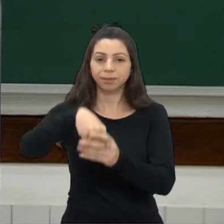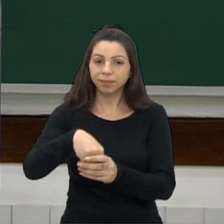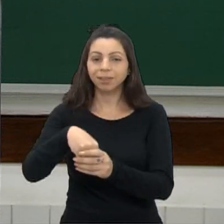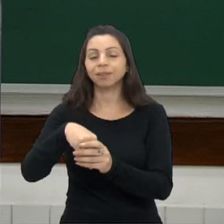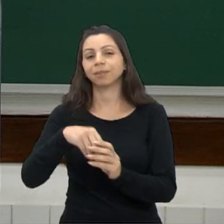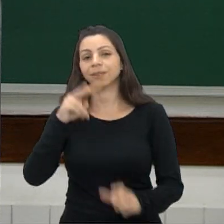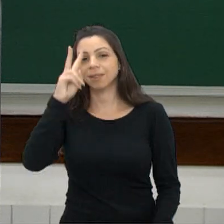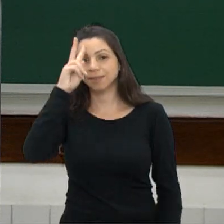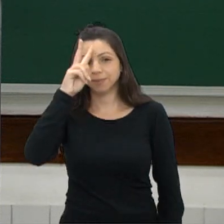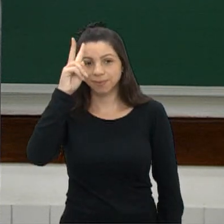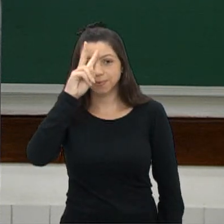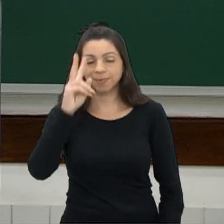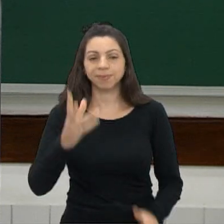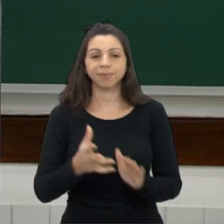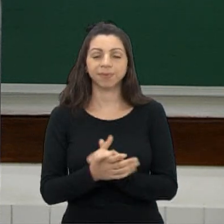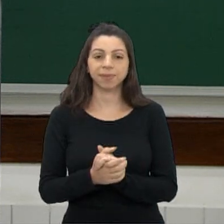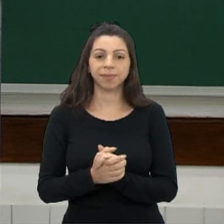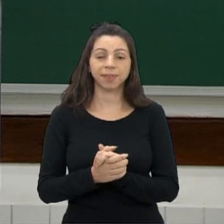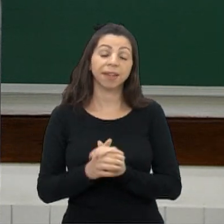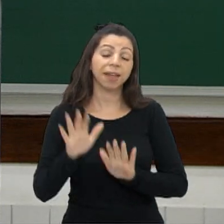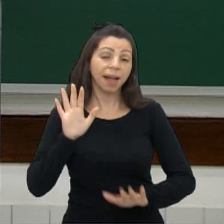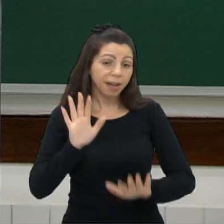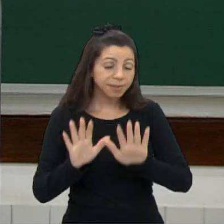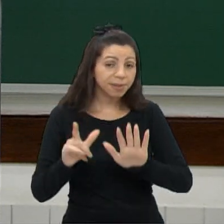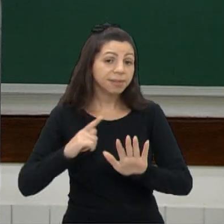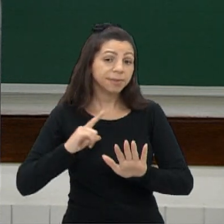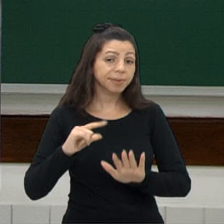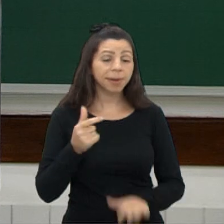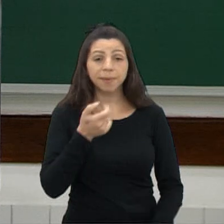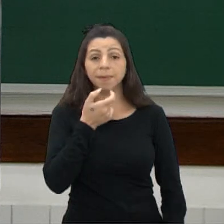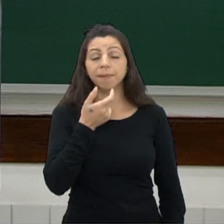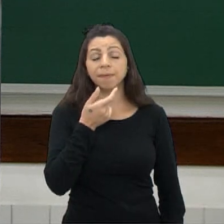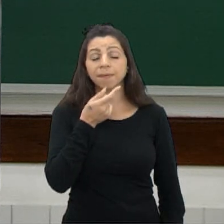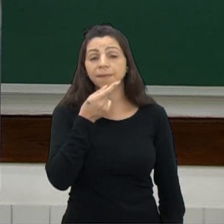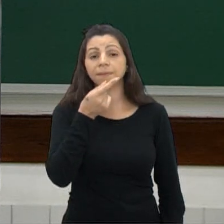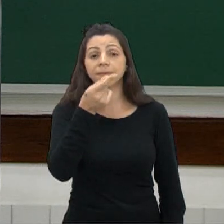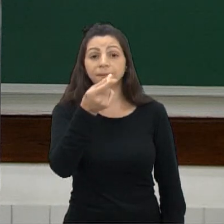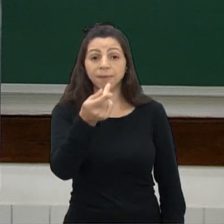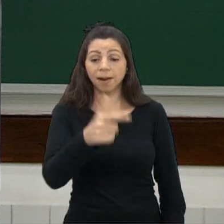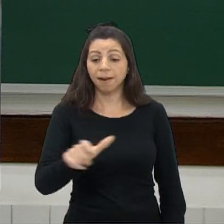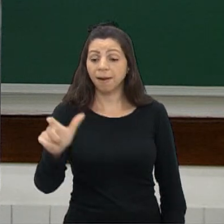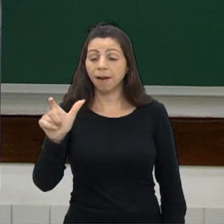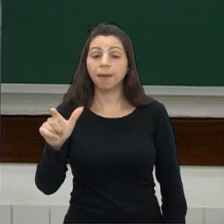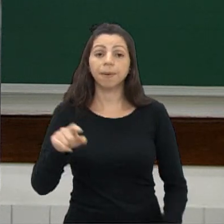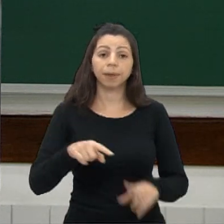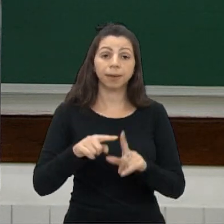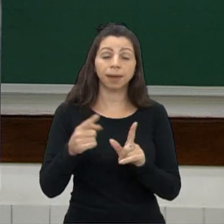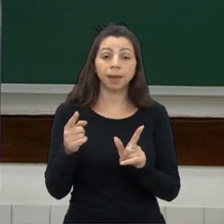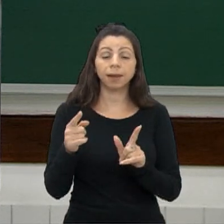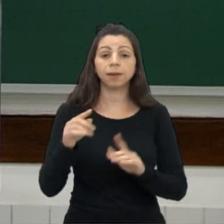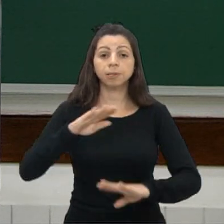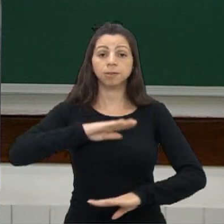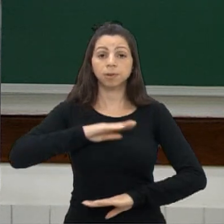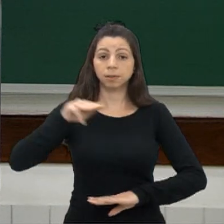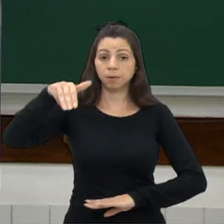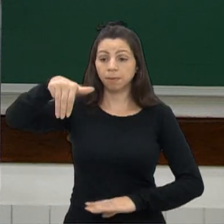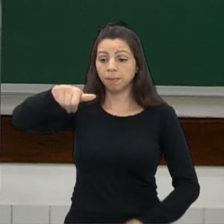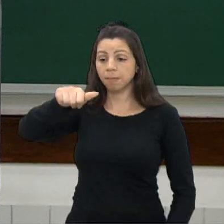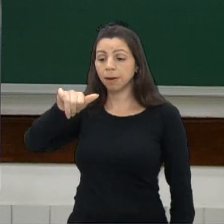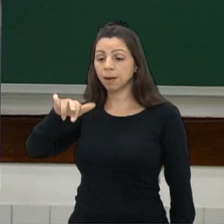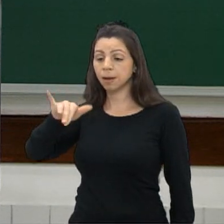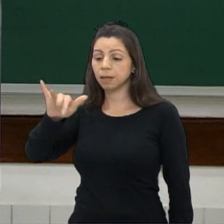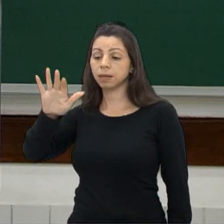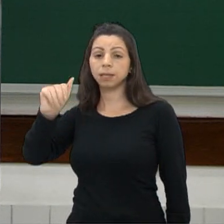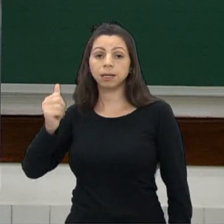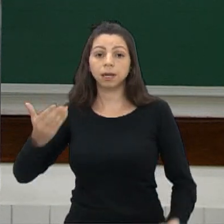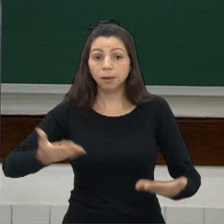às vezes não tenham até nem tido fala, como é o caso da Maria, que não falou, mas ela colocou o jantar à mesa. Não vou